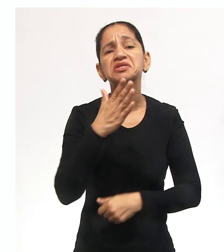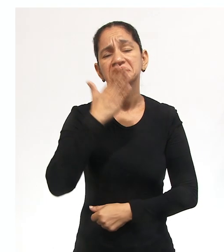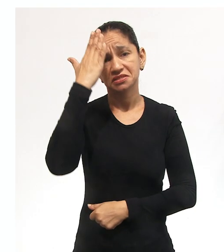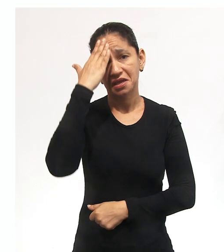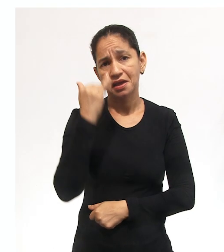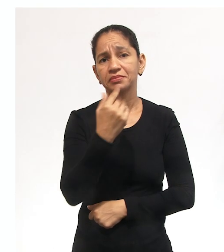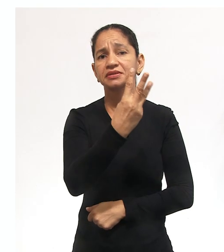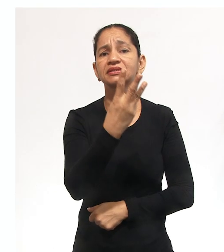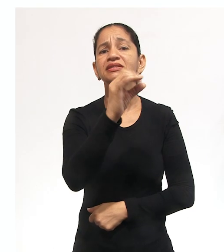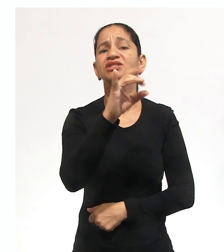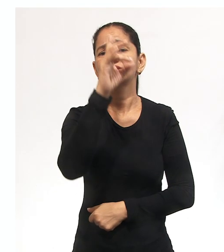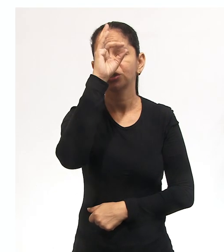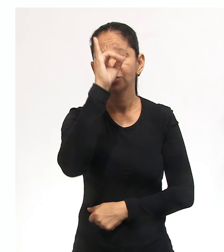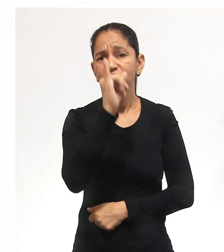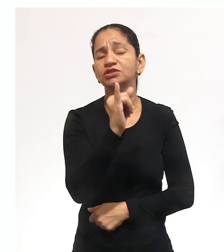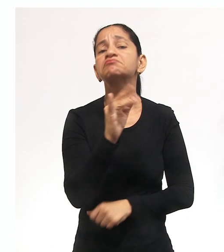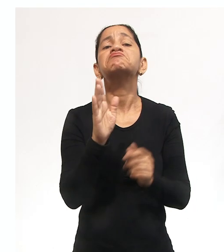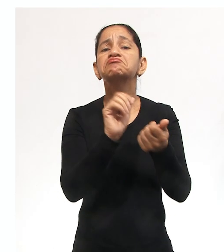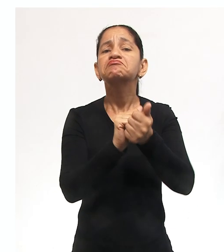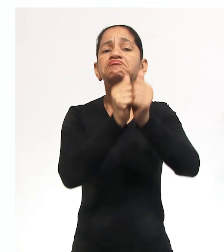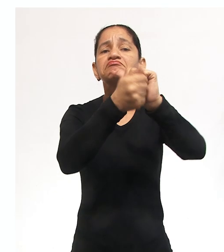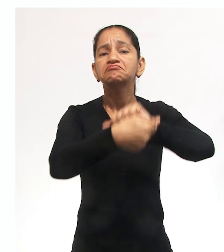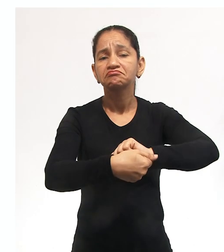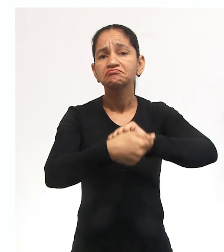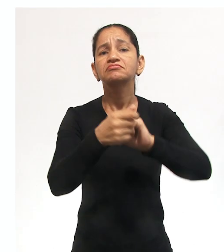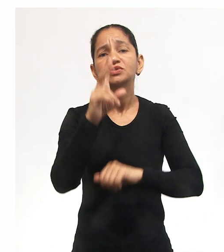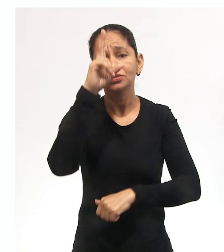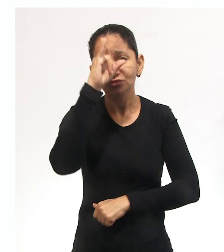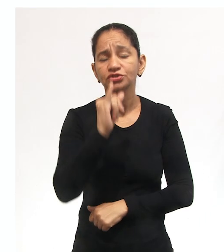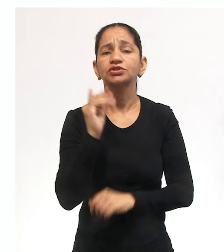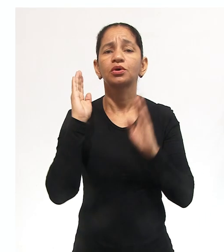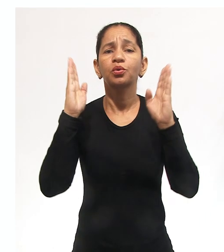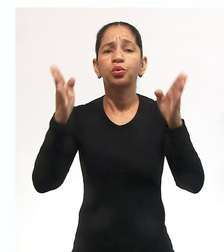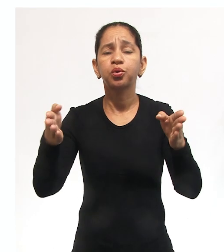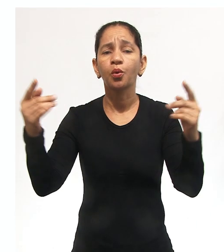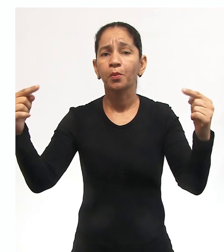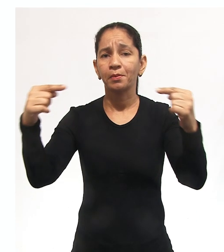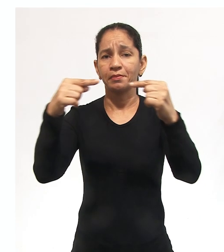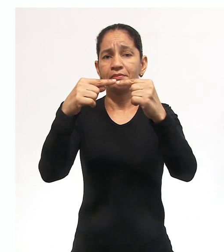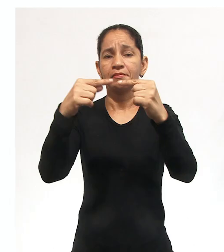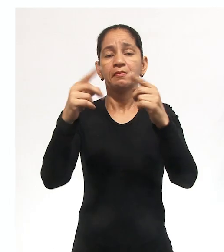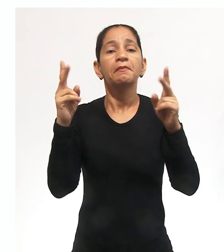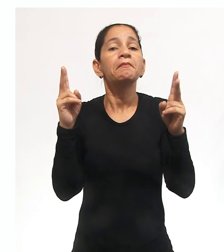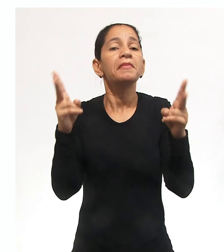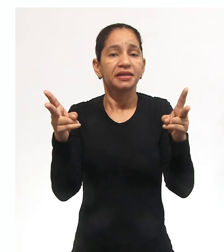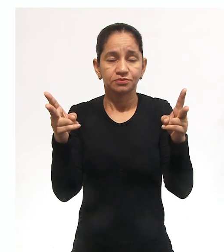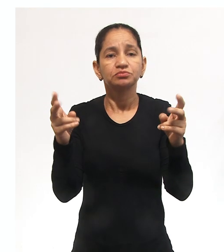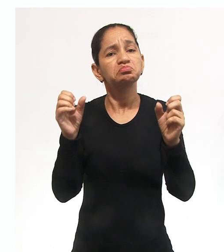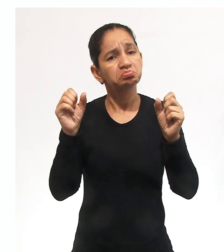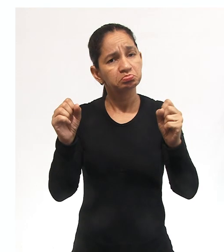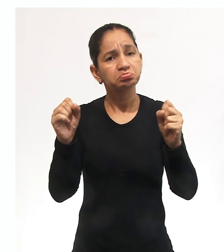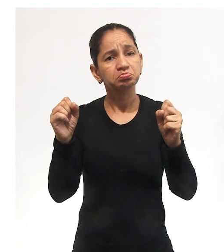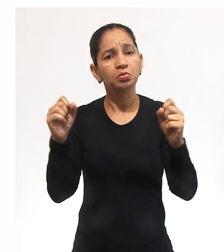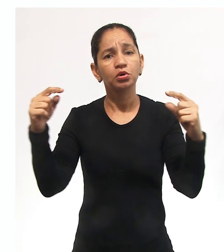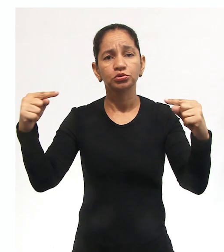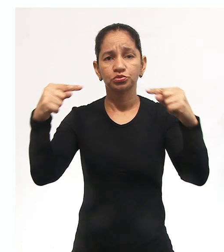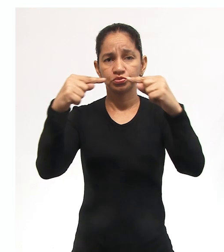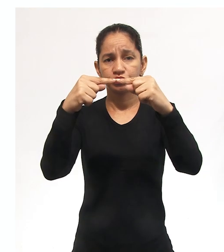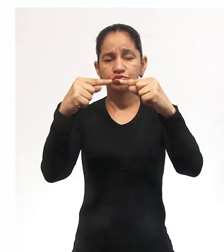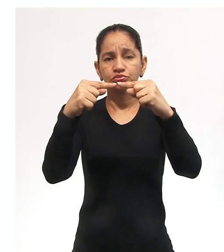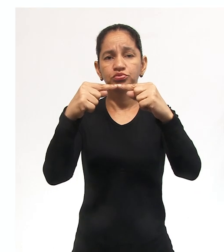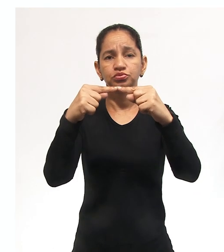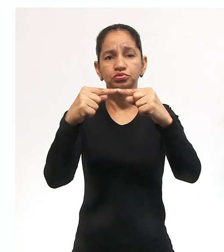30 dias, né? Então, a gente pode fazer a mudança toda para ao dia, né? Então, a gente pode fazer a mudança